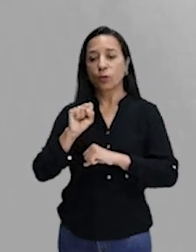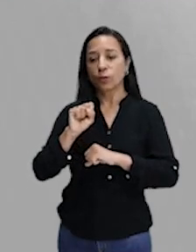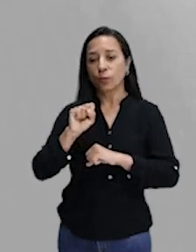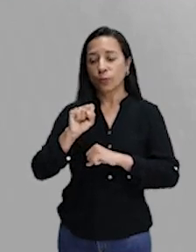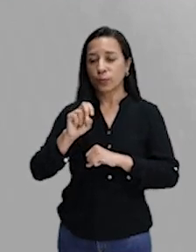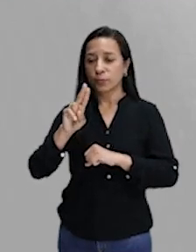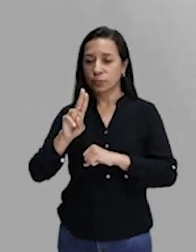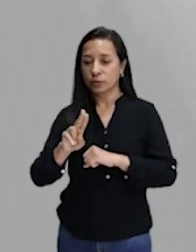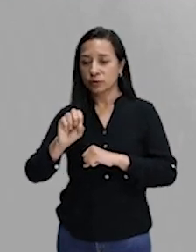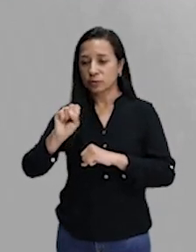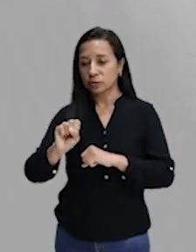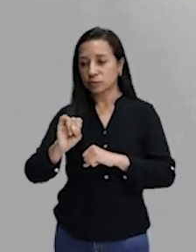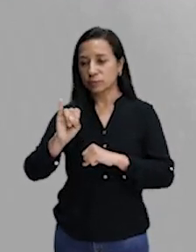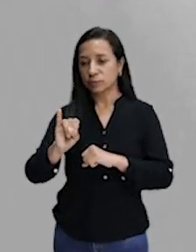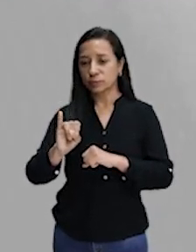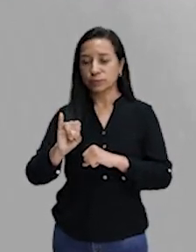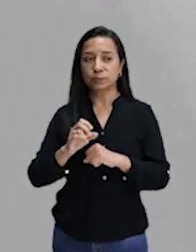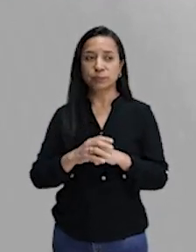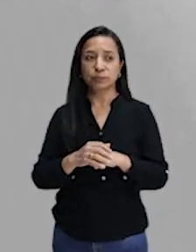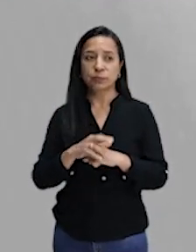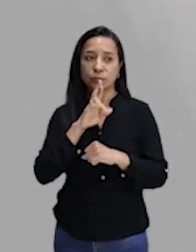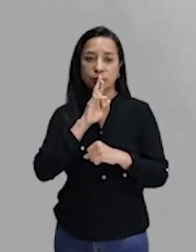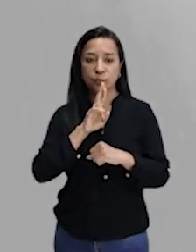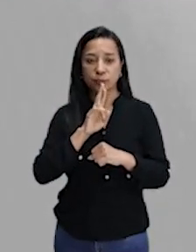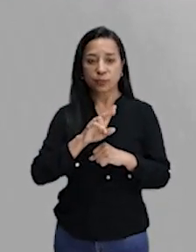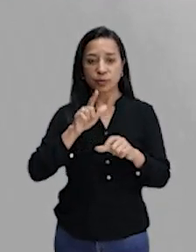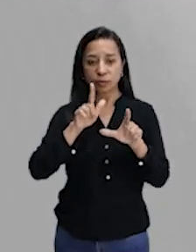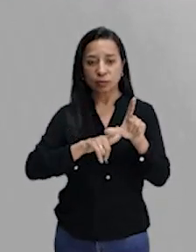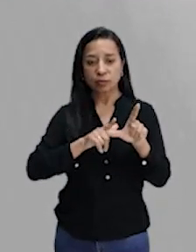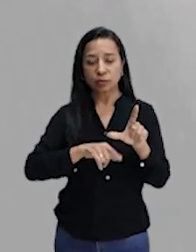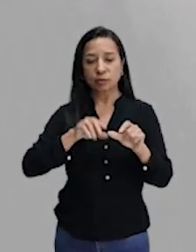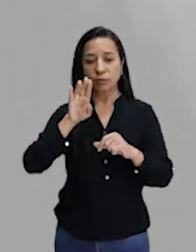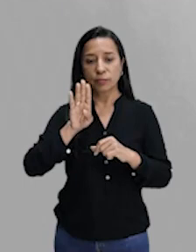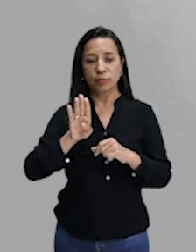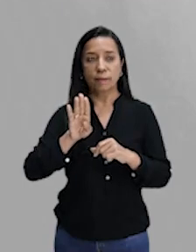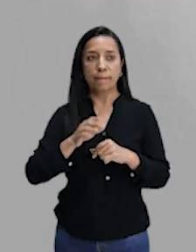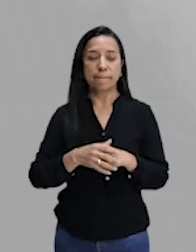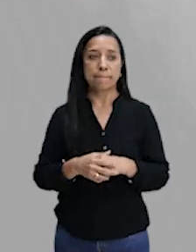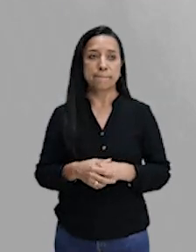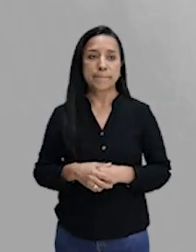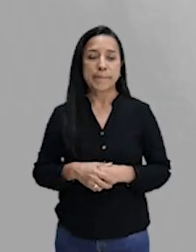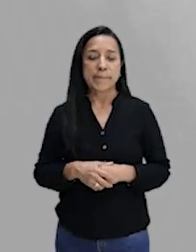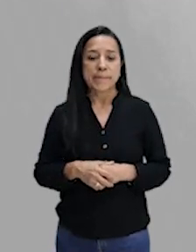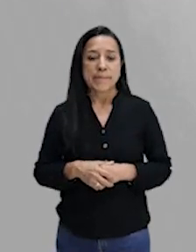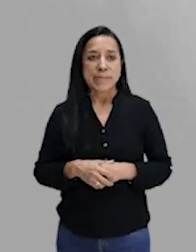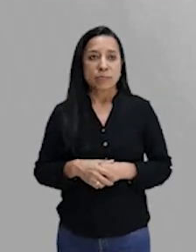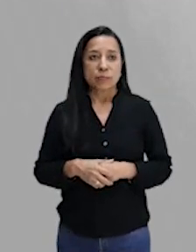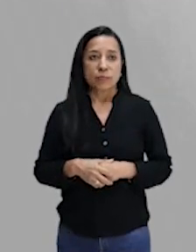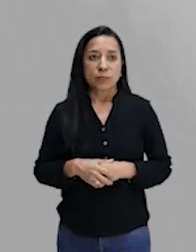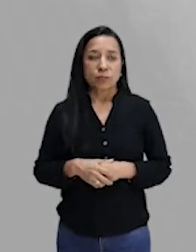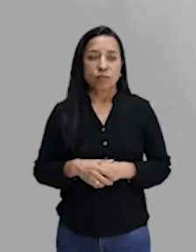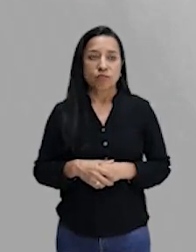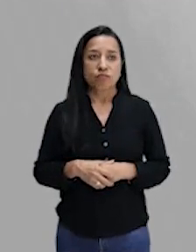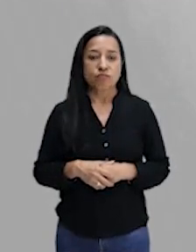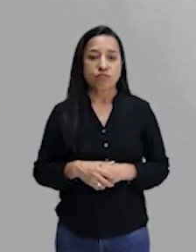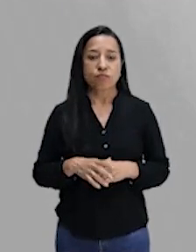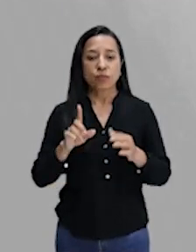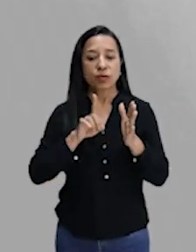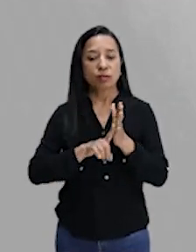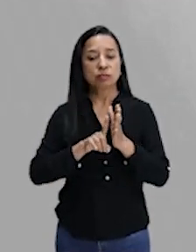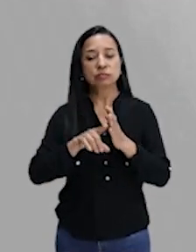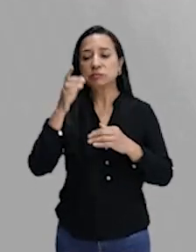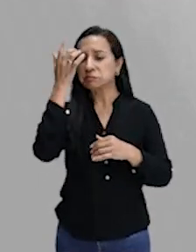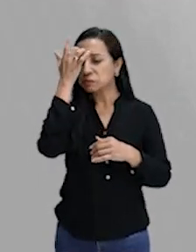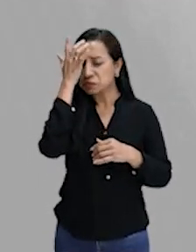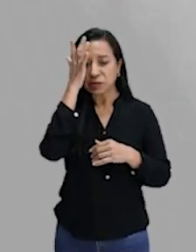é em segundo então resposta letra B Ok questão bem